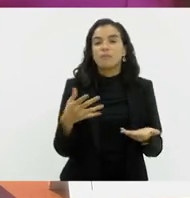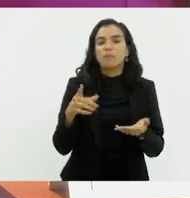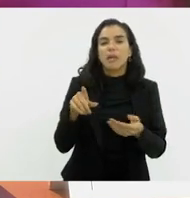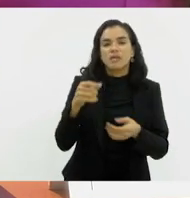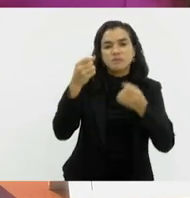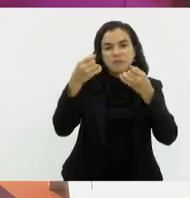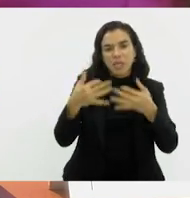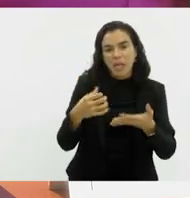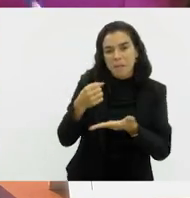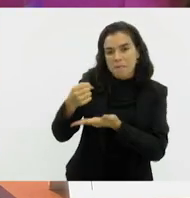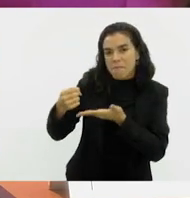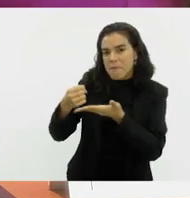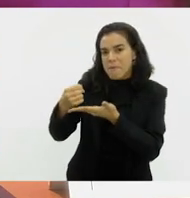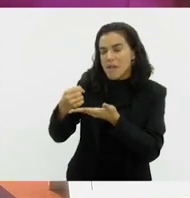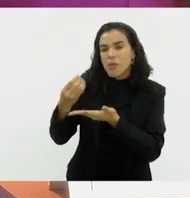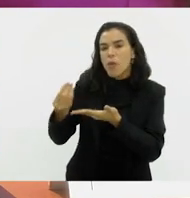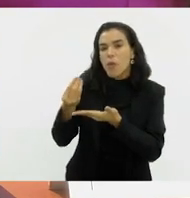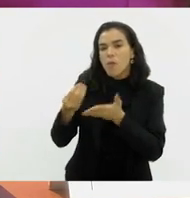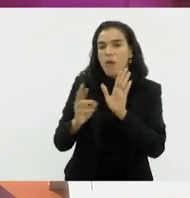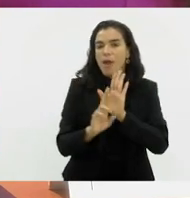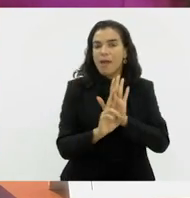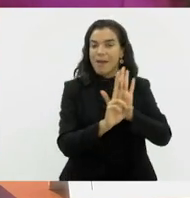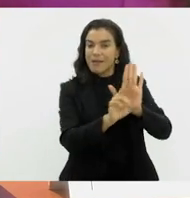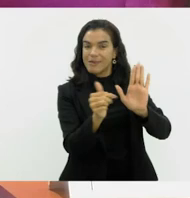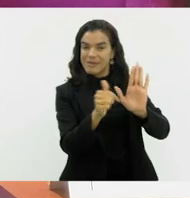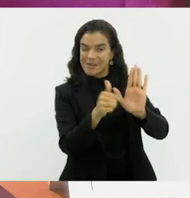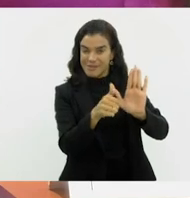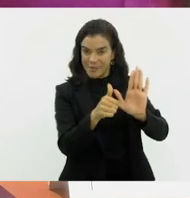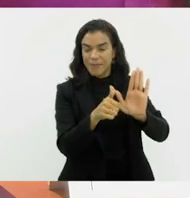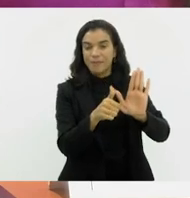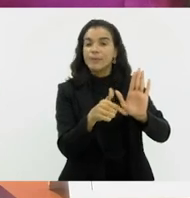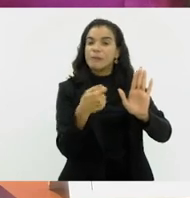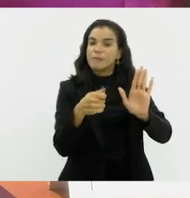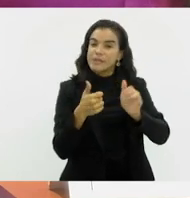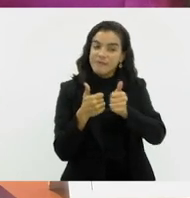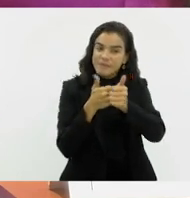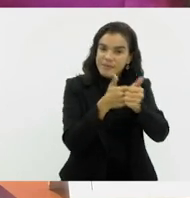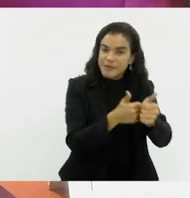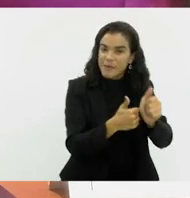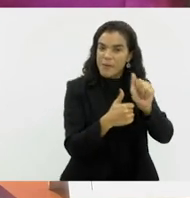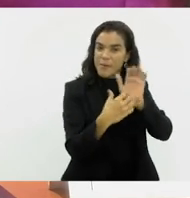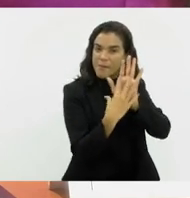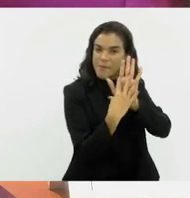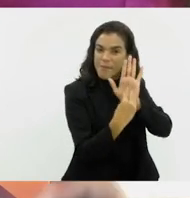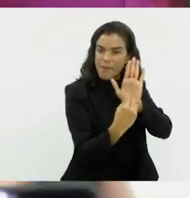na representação do segmento social, bastaria a gente seguir aquele modelo que foi